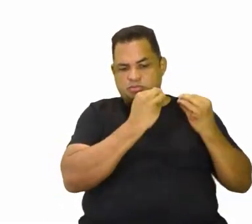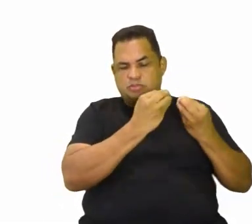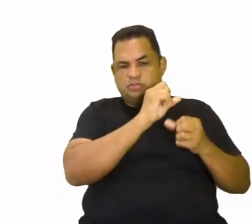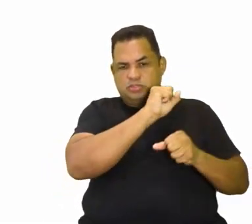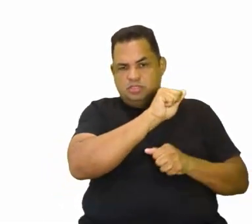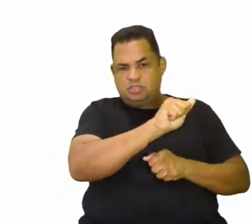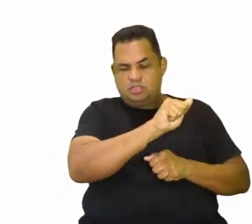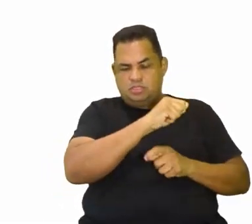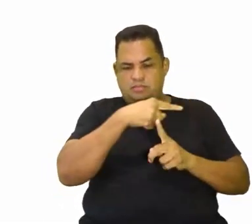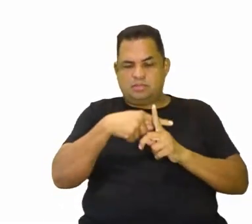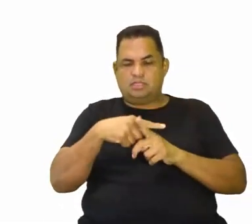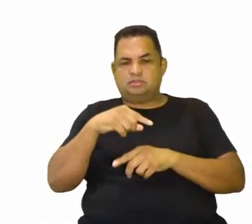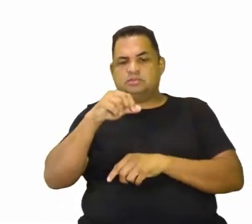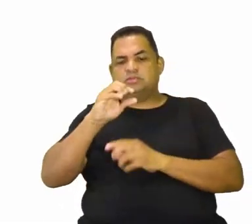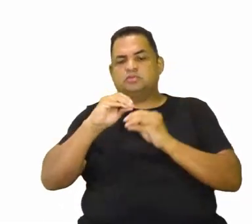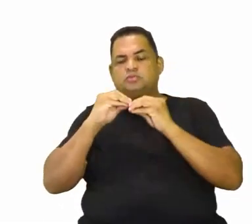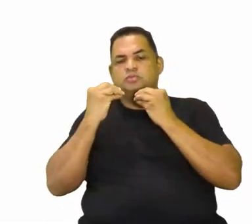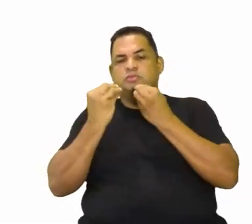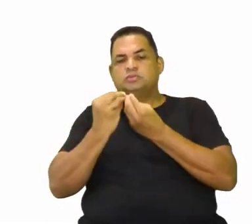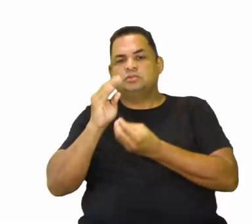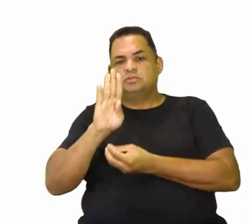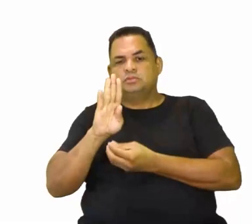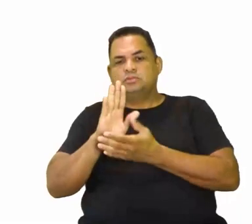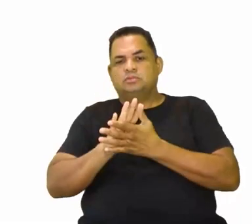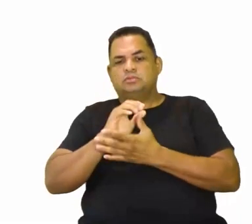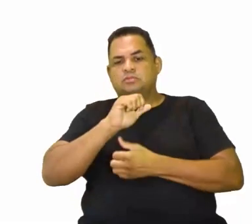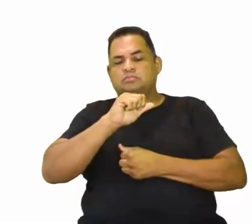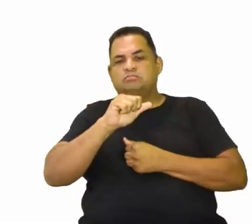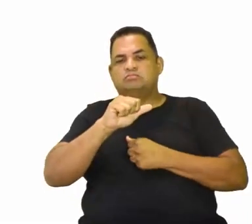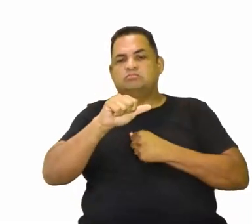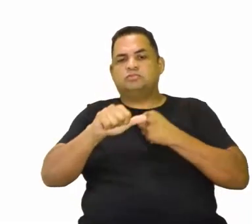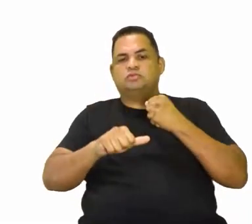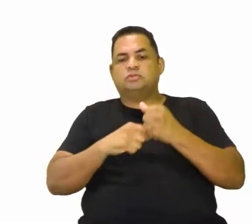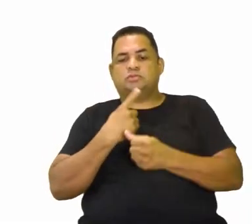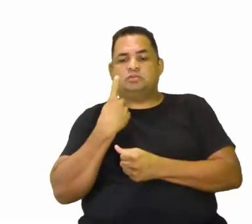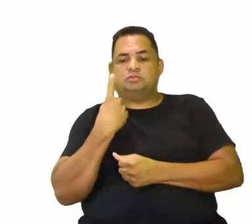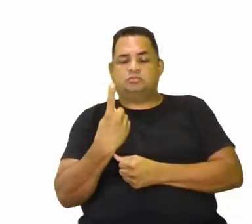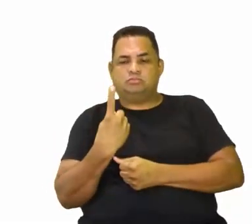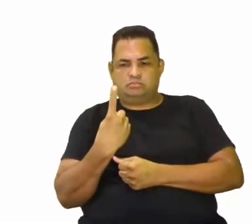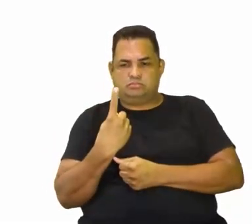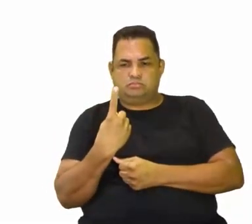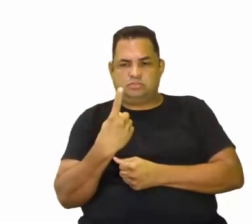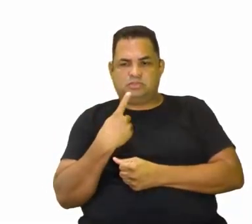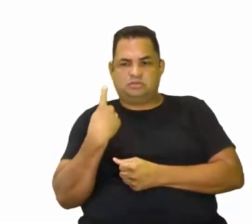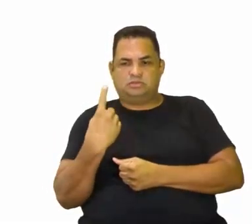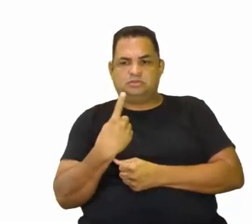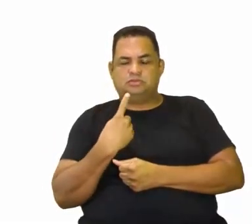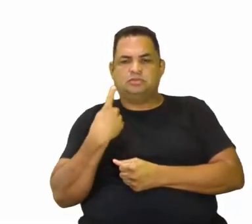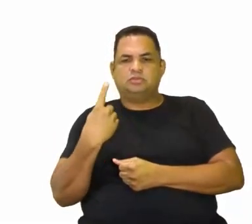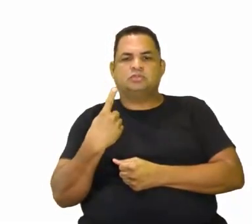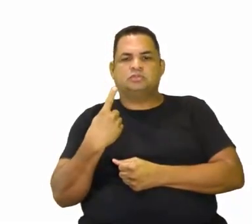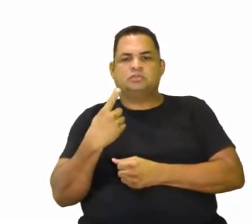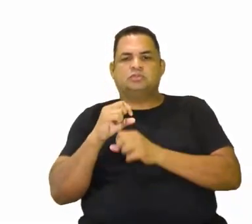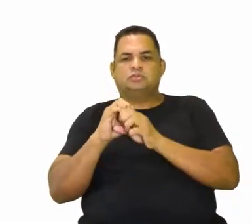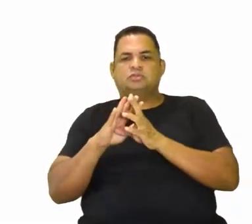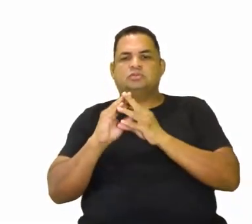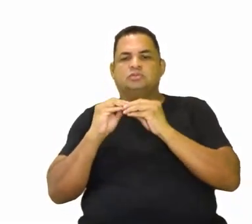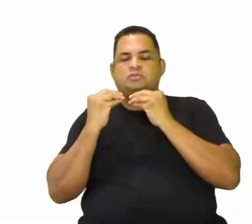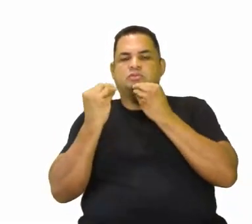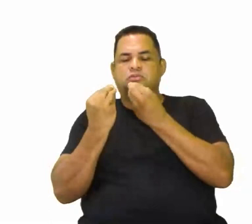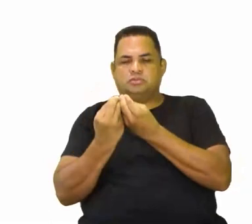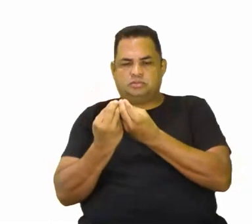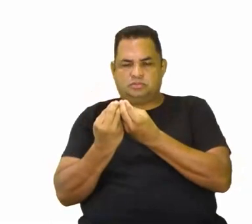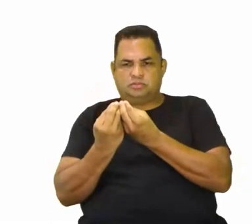a substância B formando uma única substância como produto, que nesse caso aqui, nesse